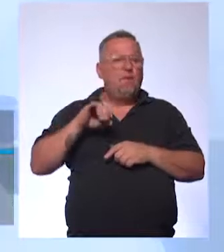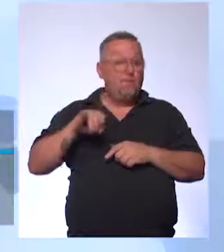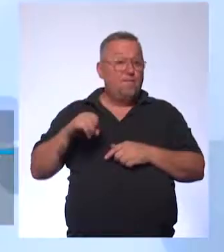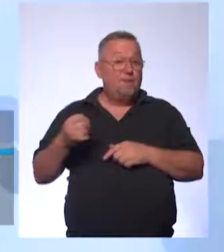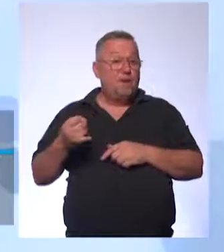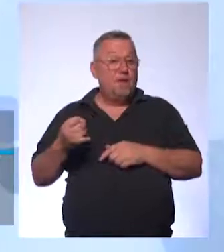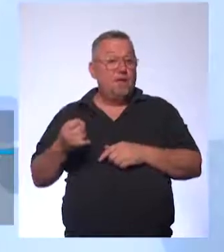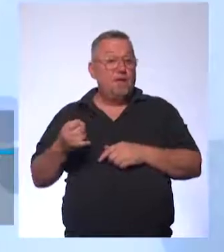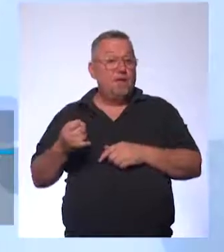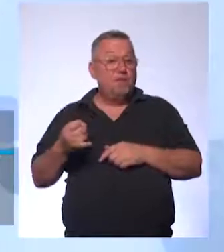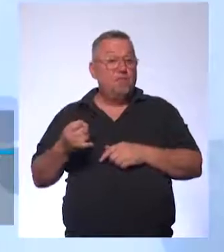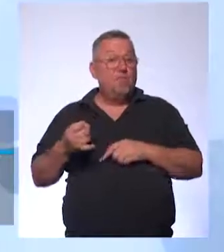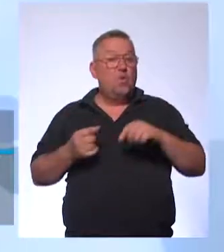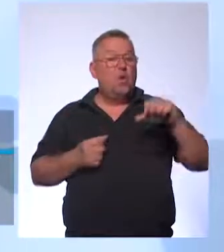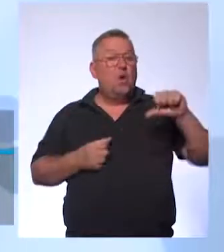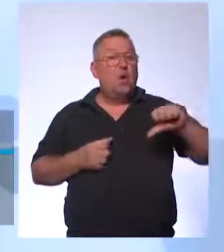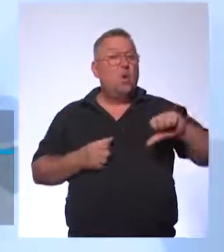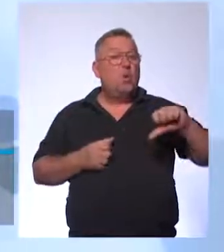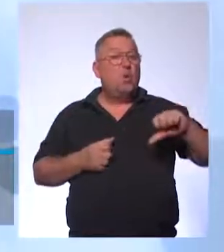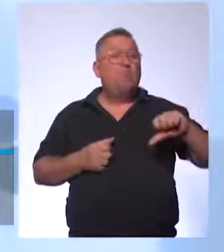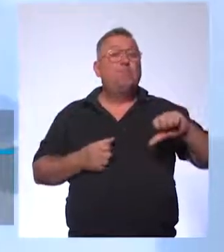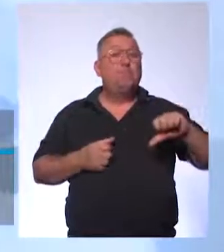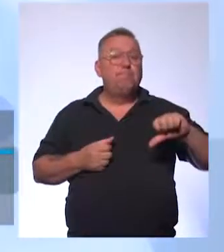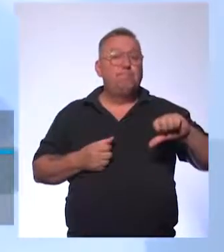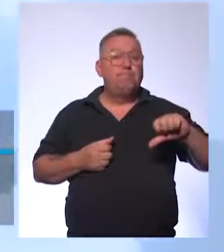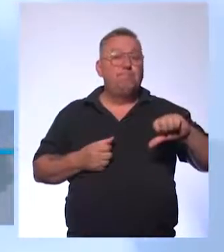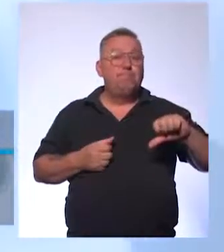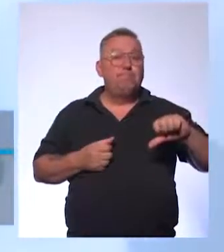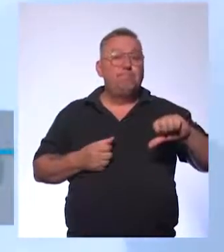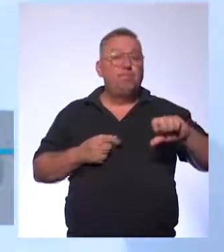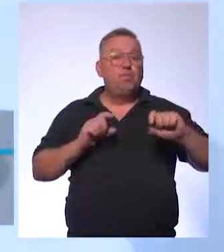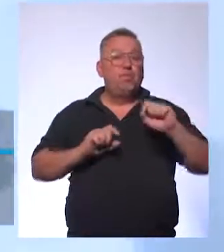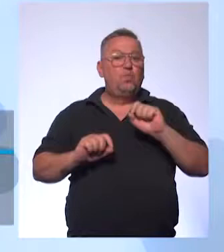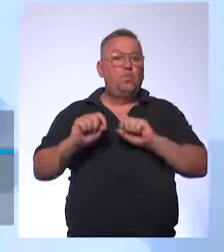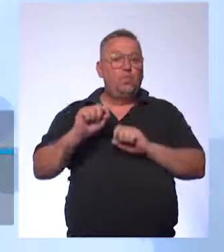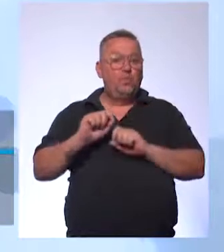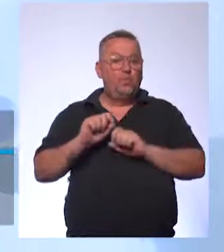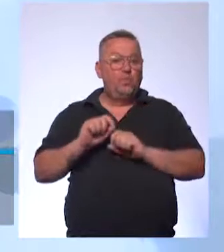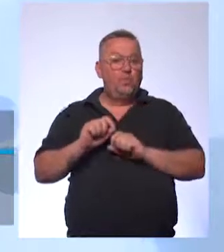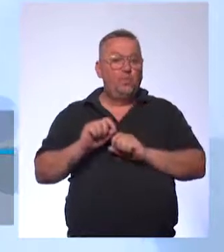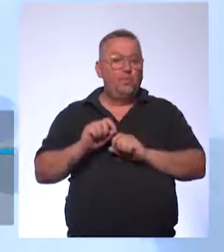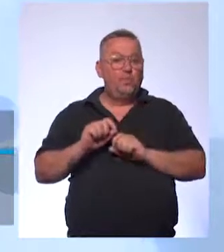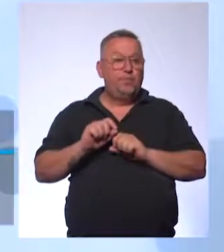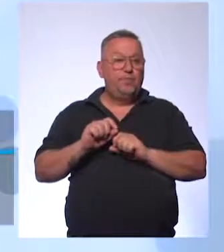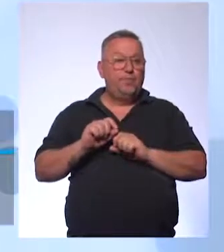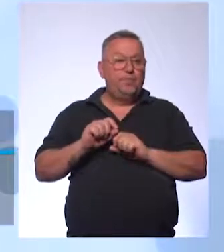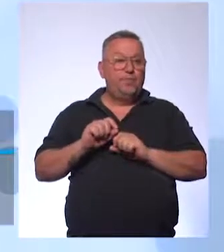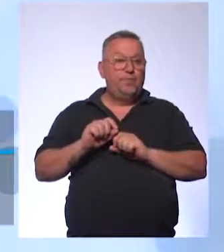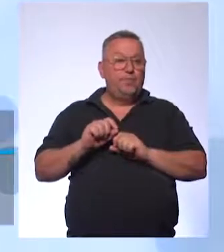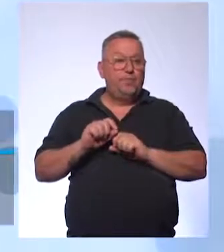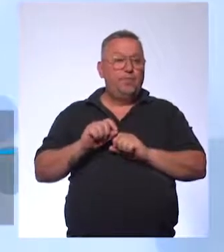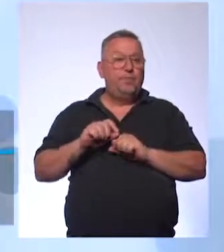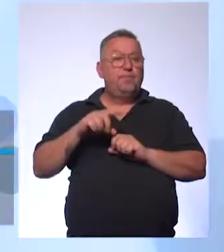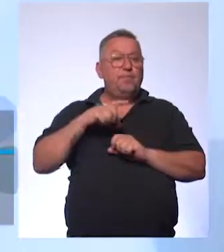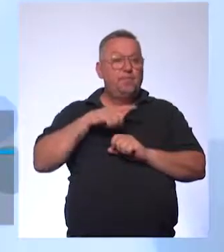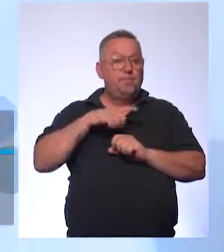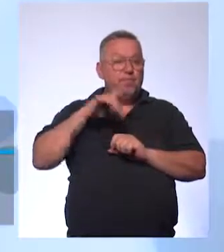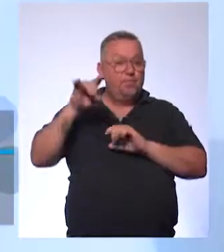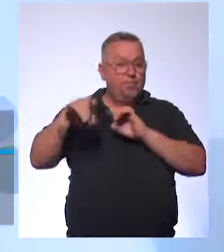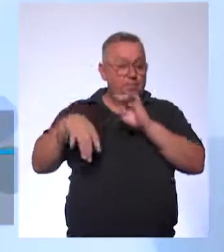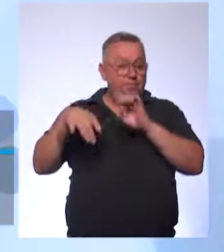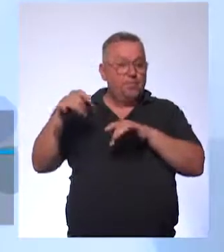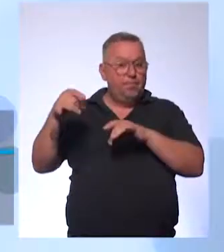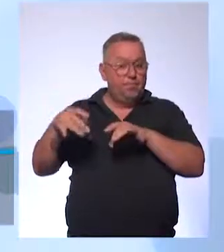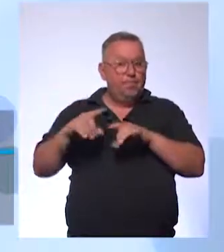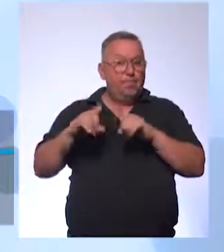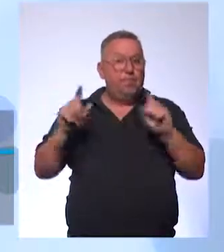vantagens. Qual é a desvantagem da energia nuclear? A desvantagem é que tem um resíduo